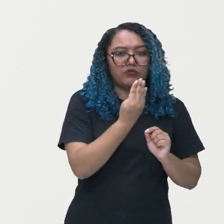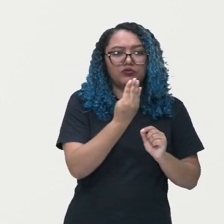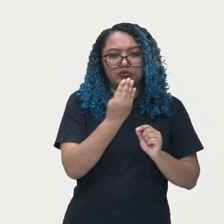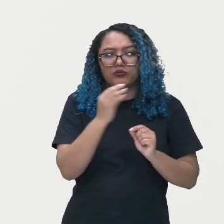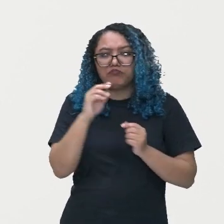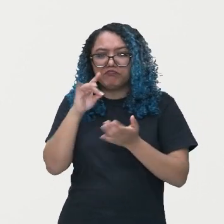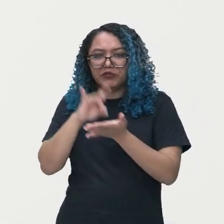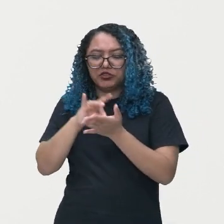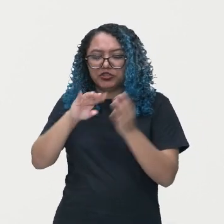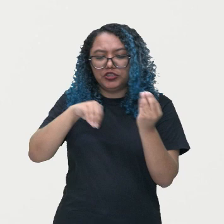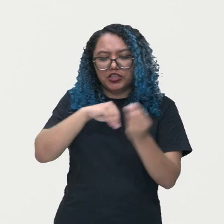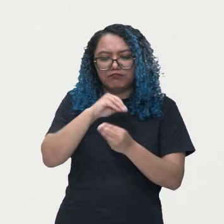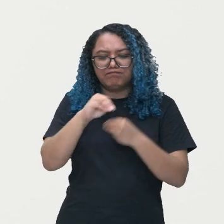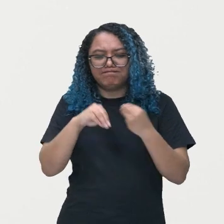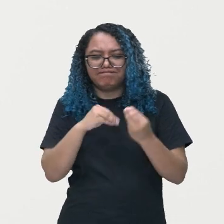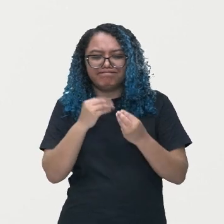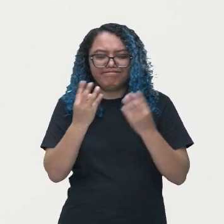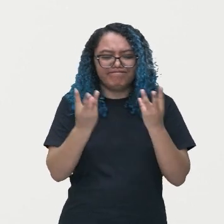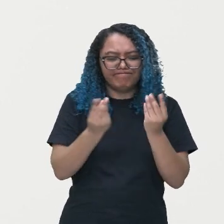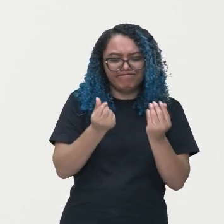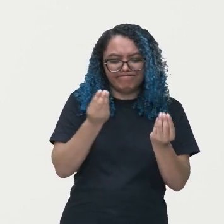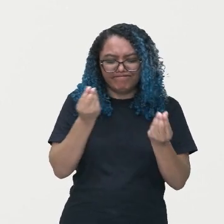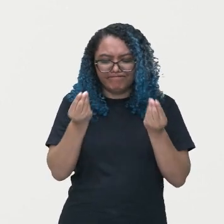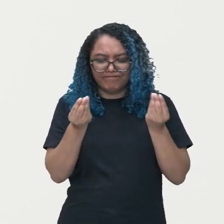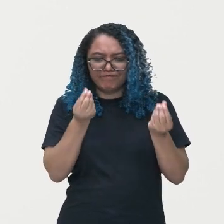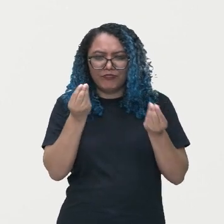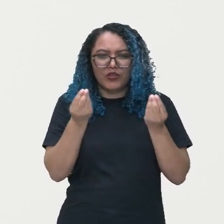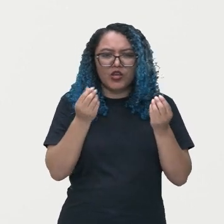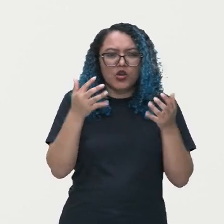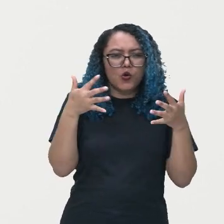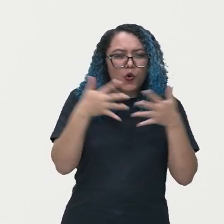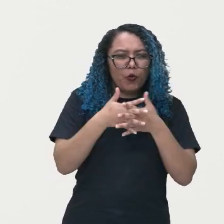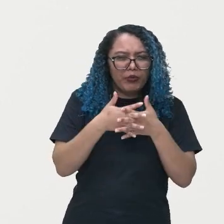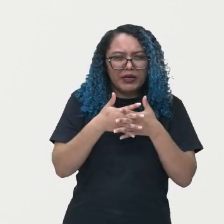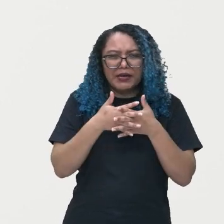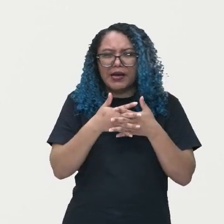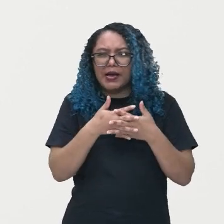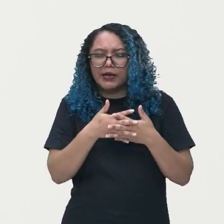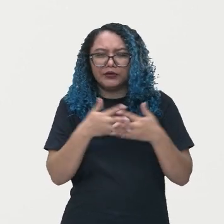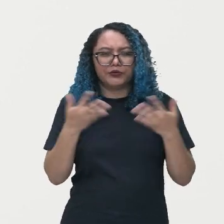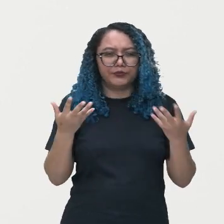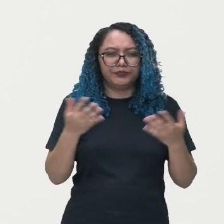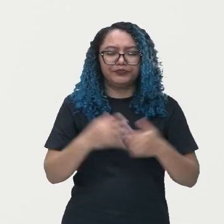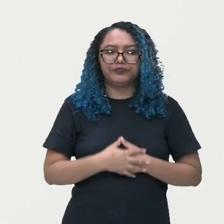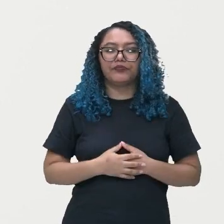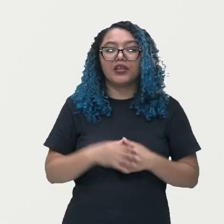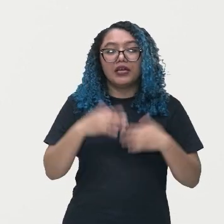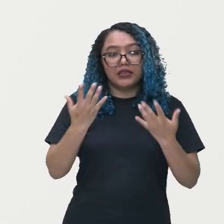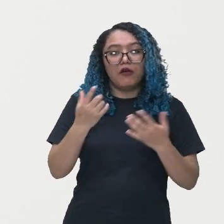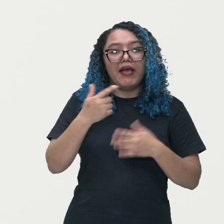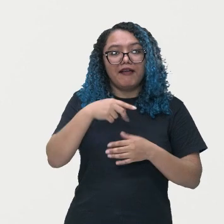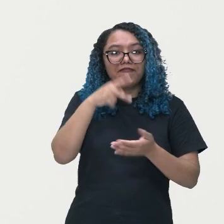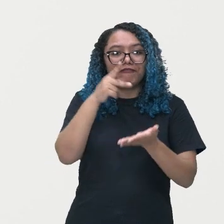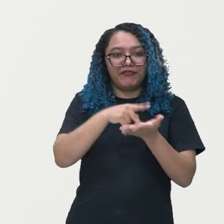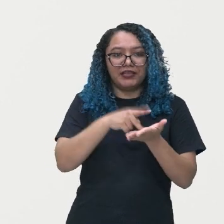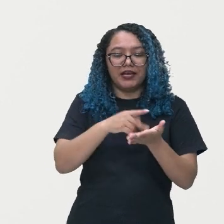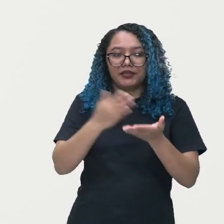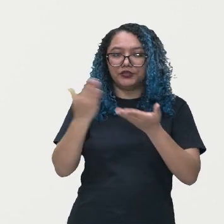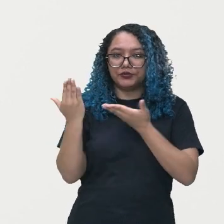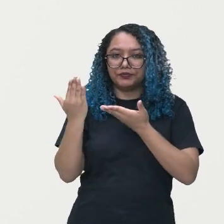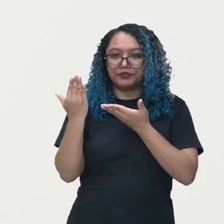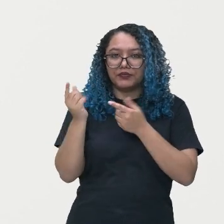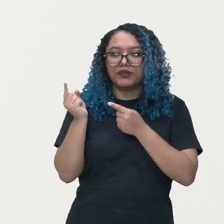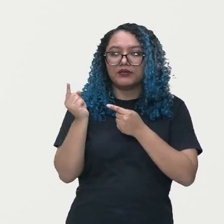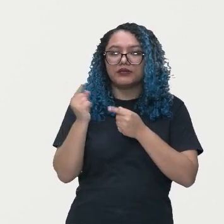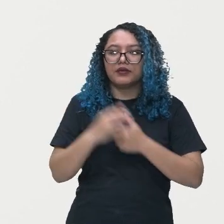tá bom? Com outra notícia. Então, isso aqui é verdadeira. Vejam, misleading content não apresenta um